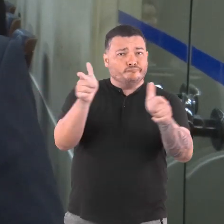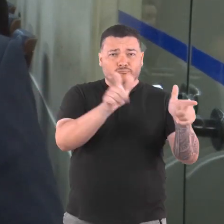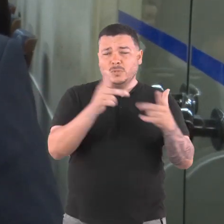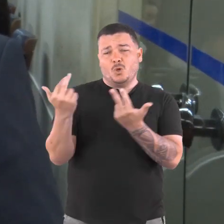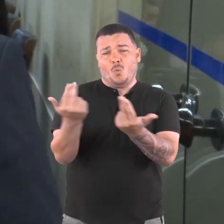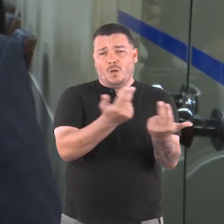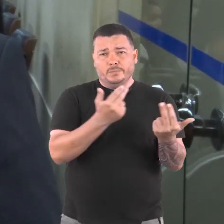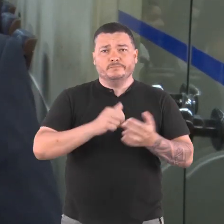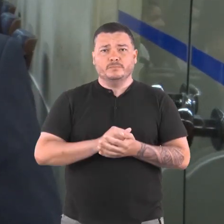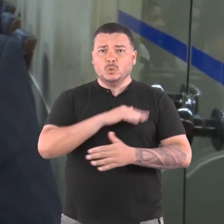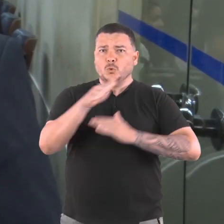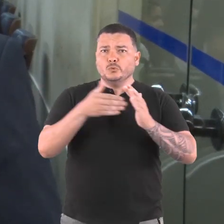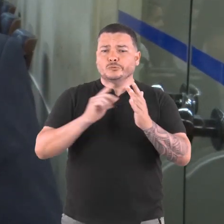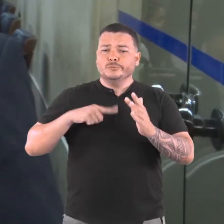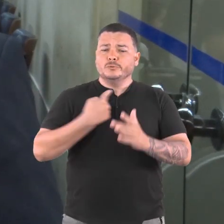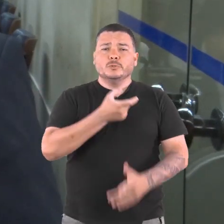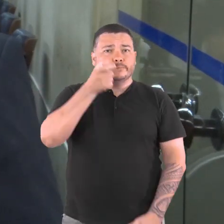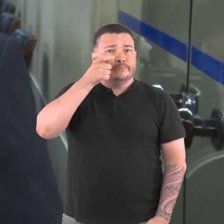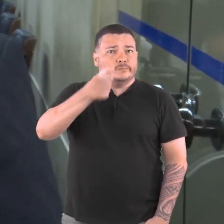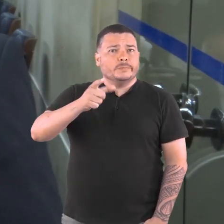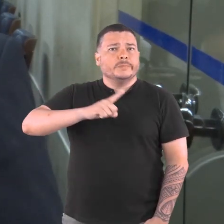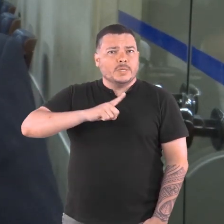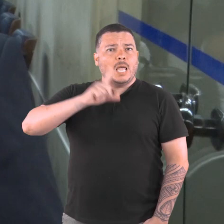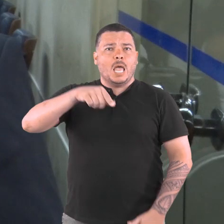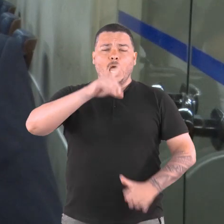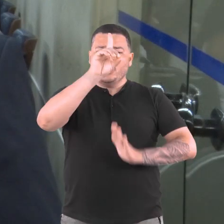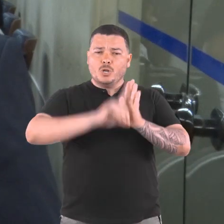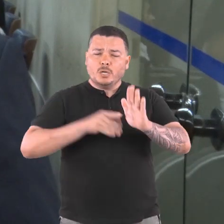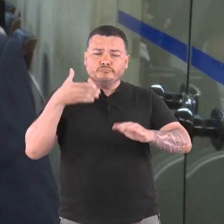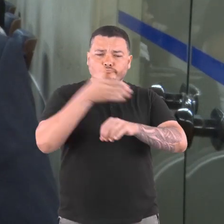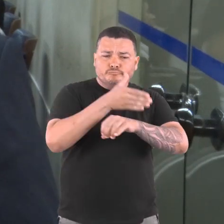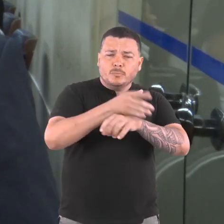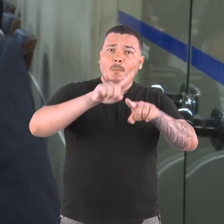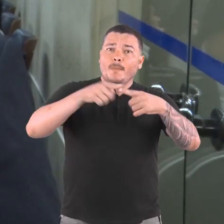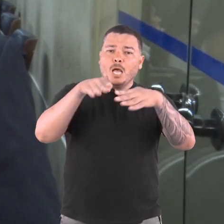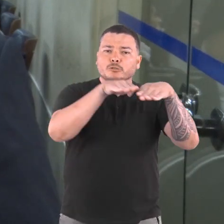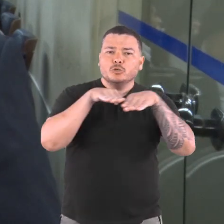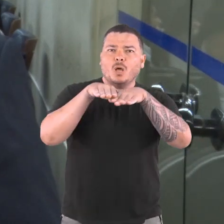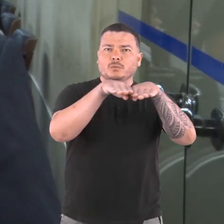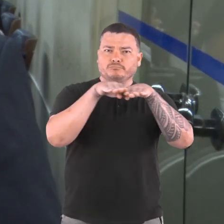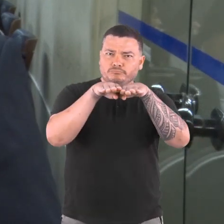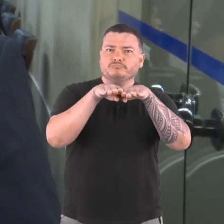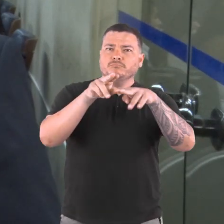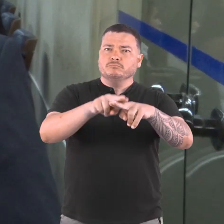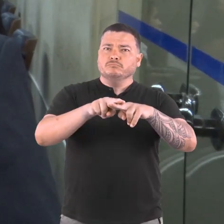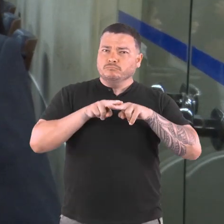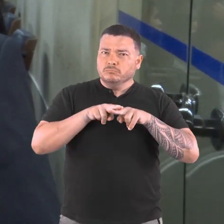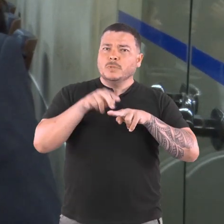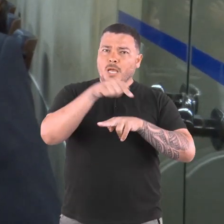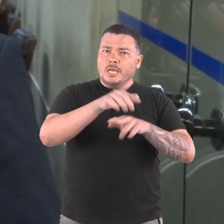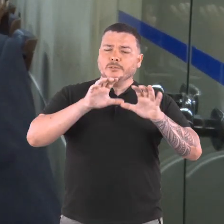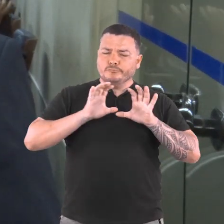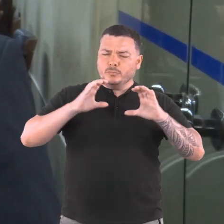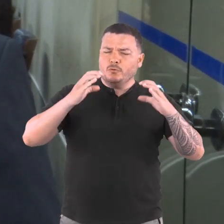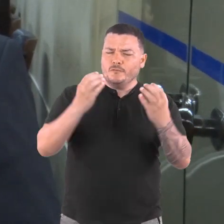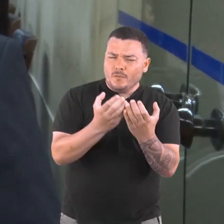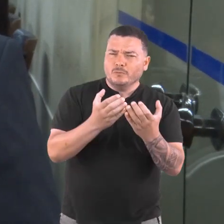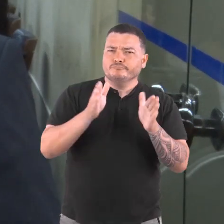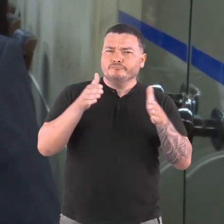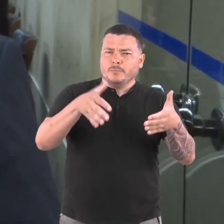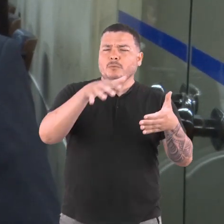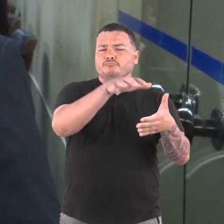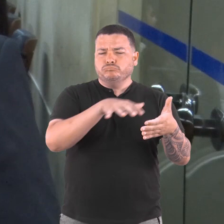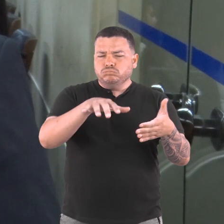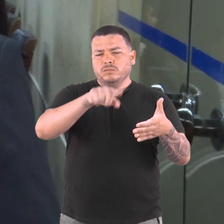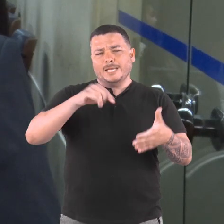também merece, né, da mesma forma. Tudo que nós buscamos é o direito não só de acesso, mas de igualdade, né? Então esse